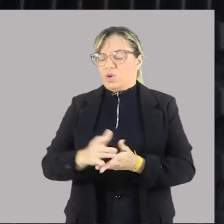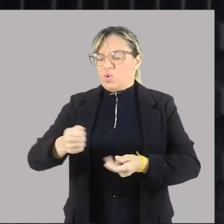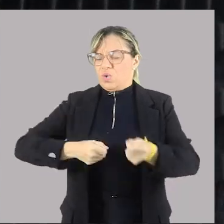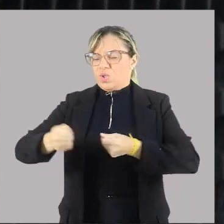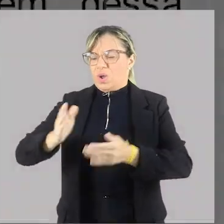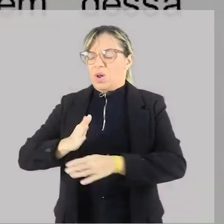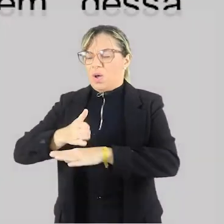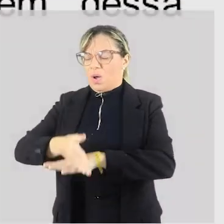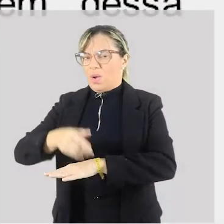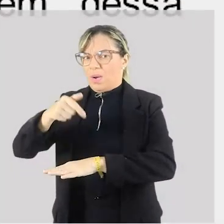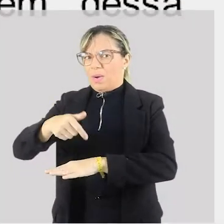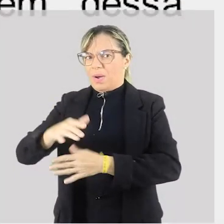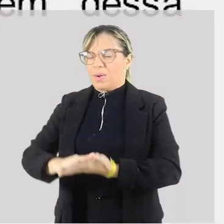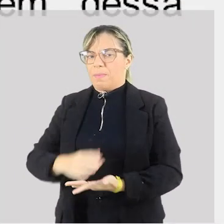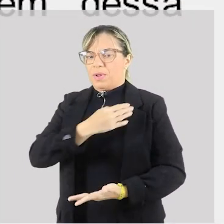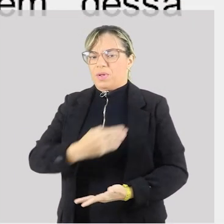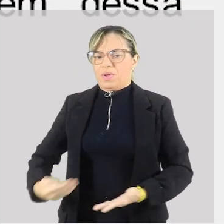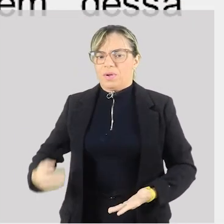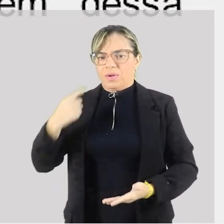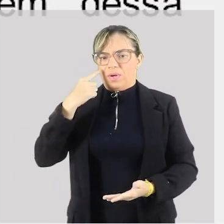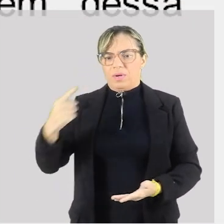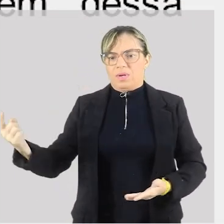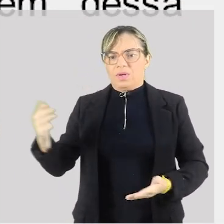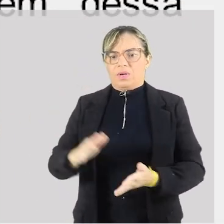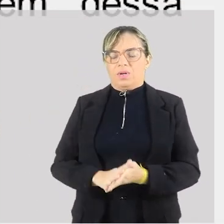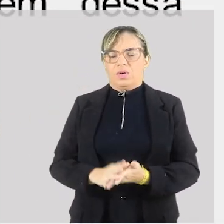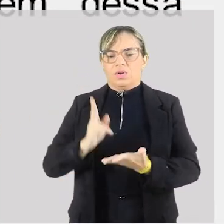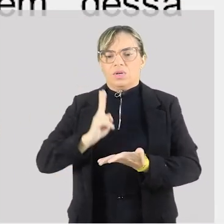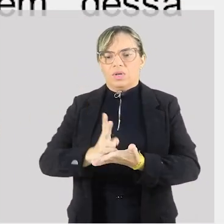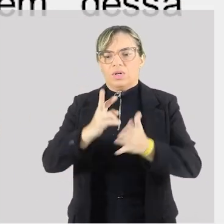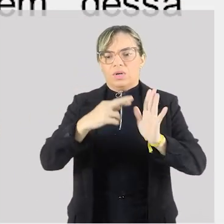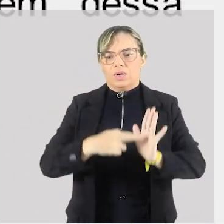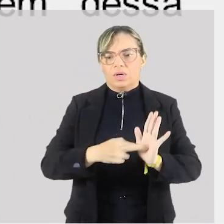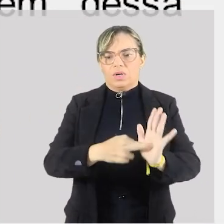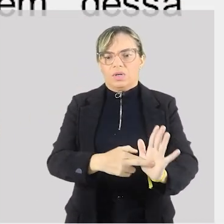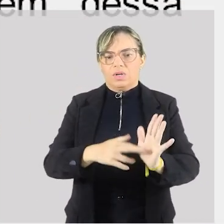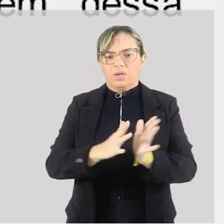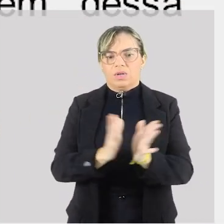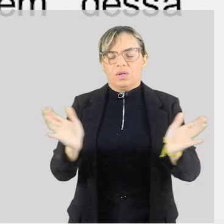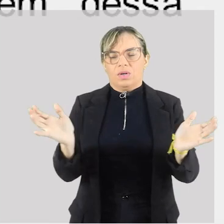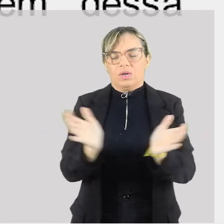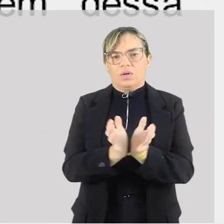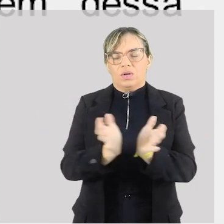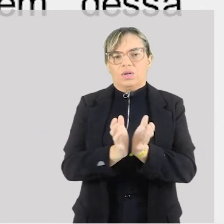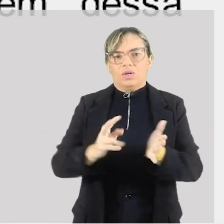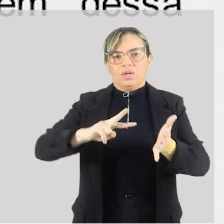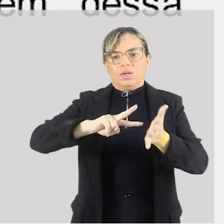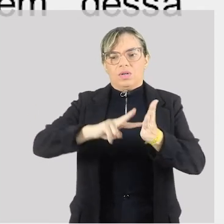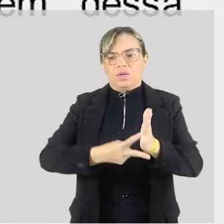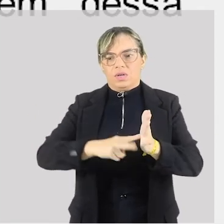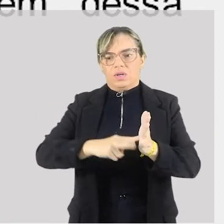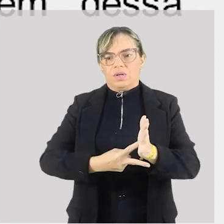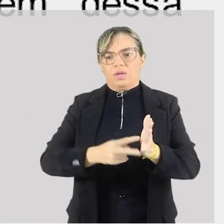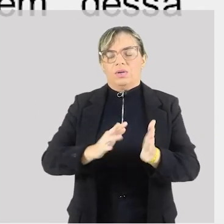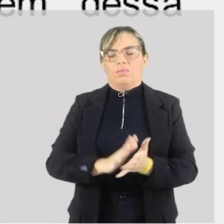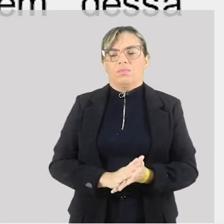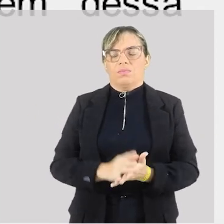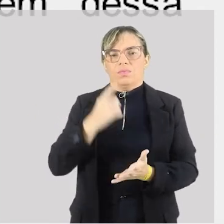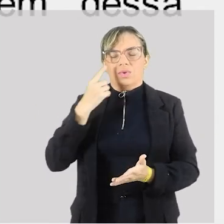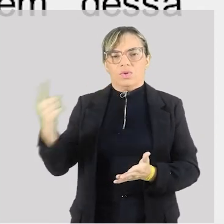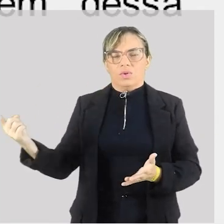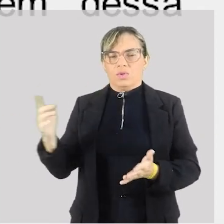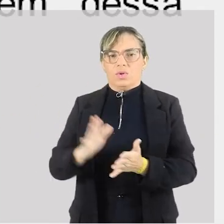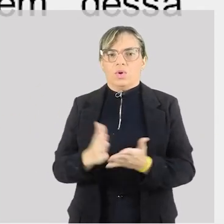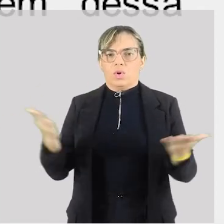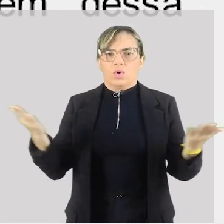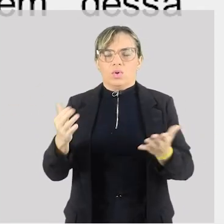A presença de representantes das classes, porque os sindicatos eles são classistas, eles não são